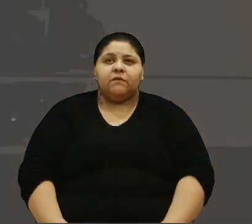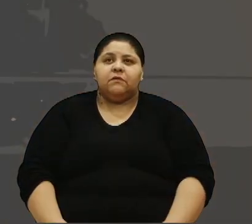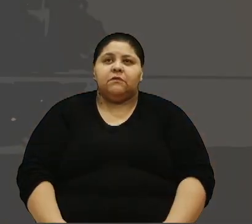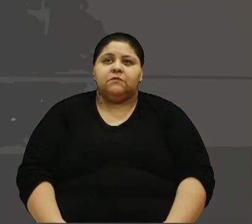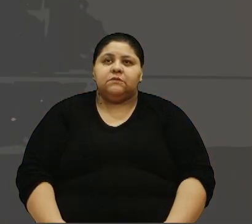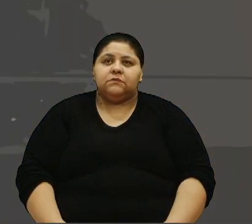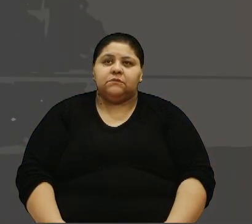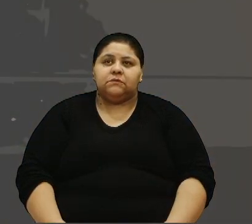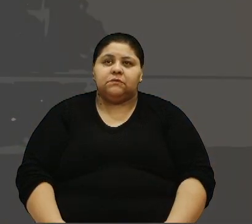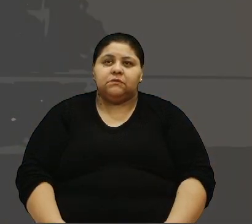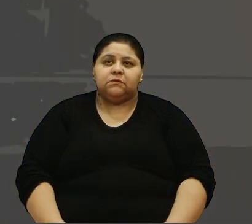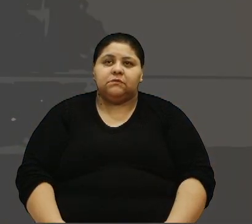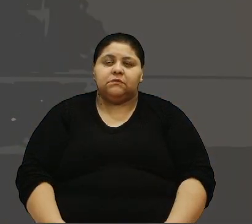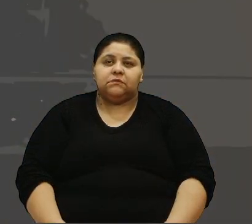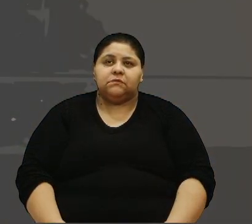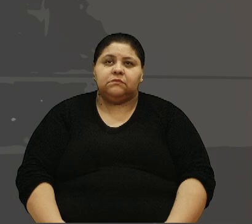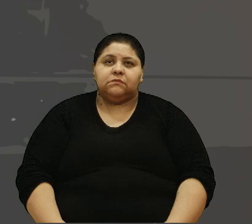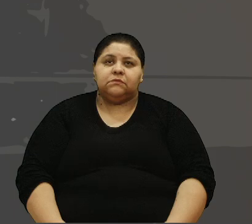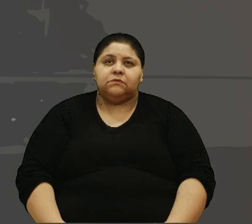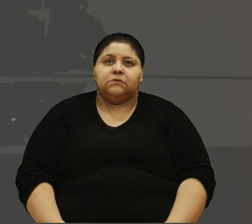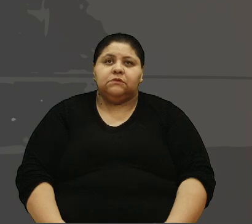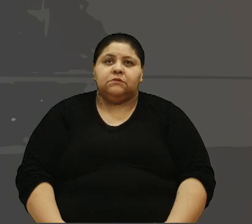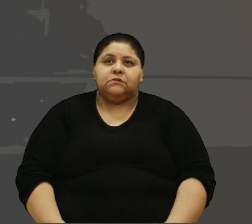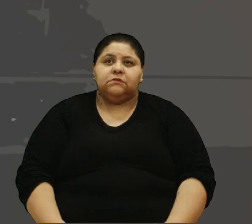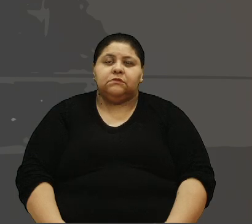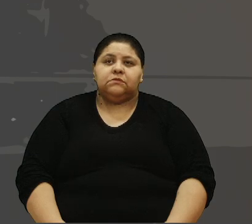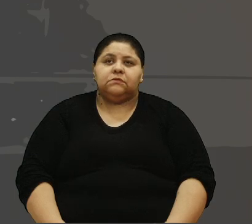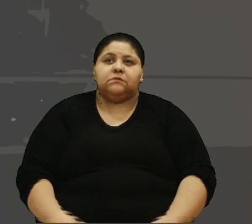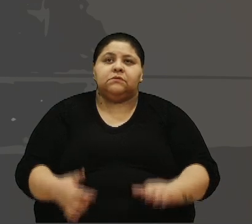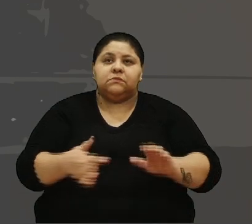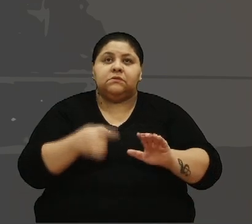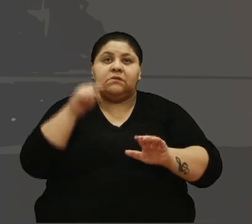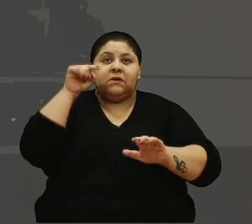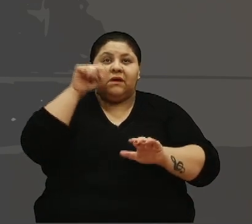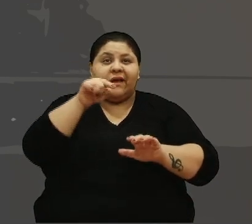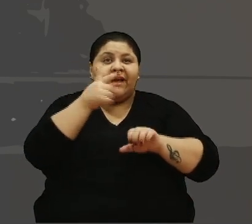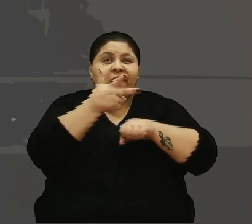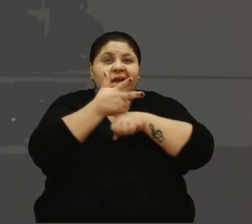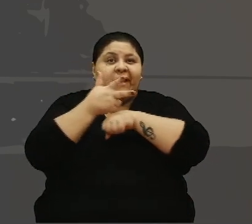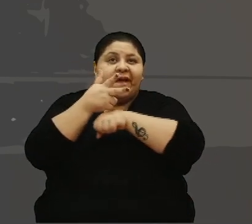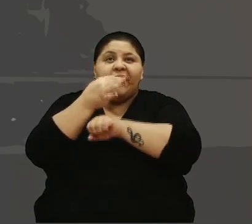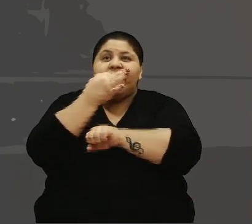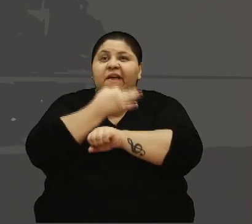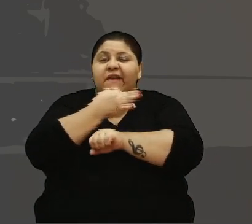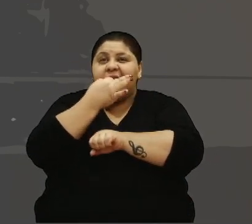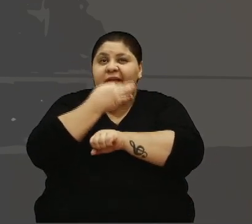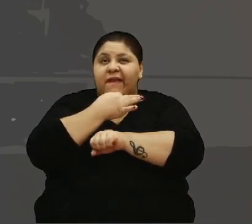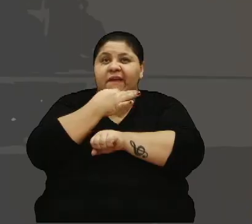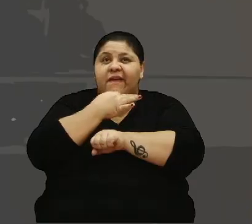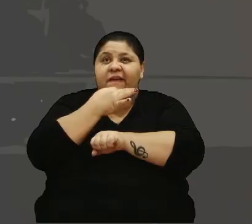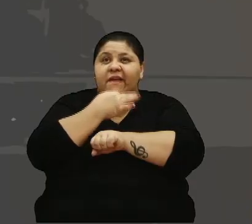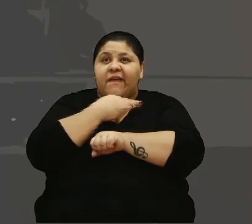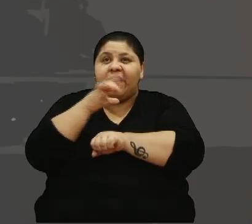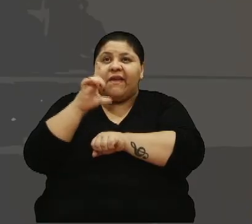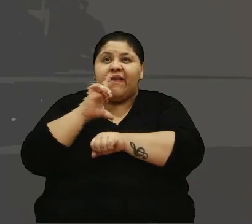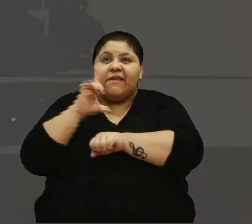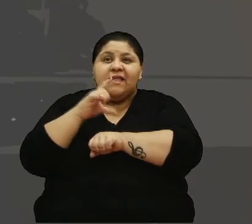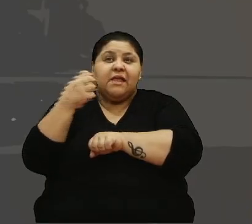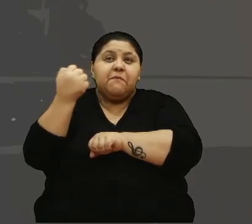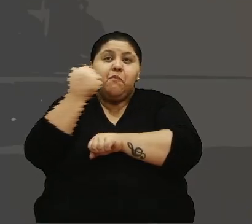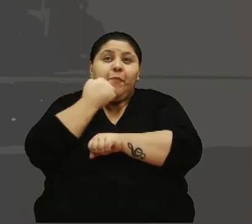Da obra, ele poder mostrar um pouco da obra. Esse é o pica-pau, Caxias do Sul, tu dá uma ciscada, sai uma pedra.